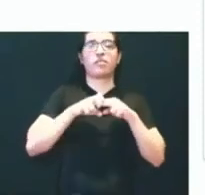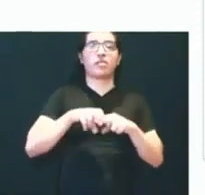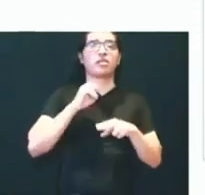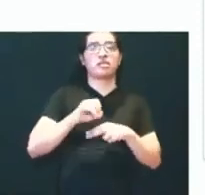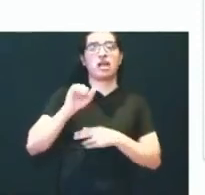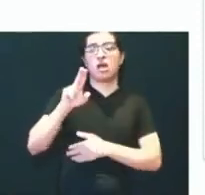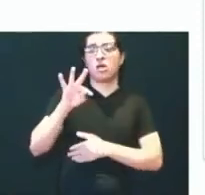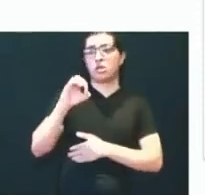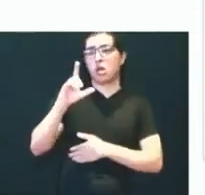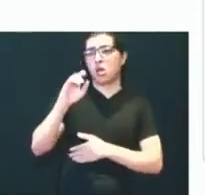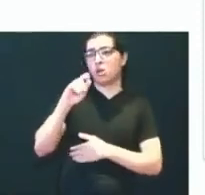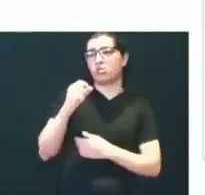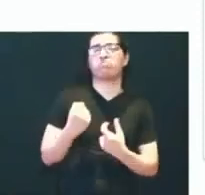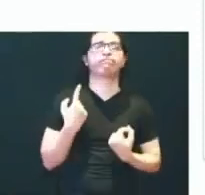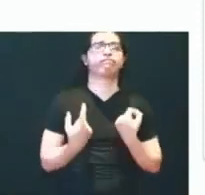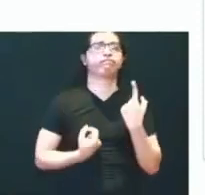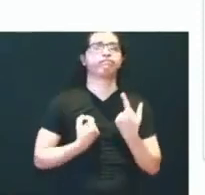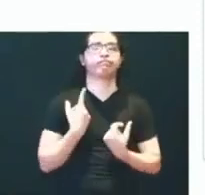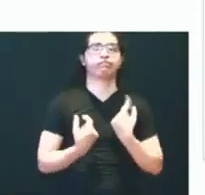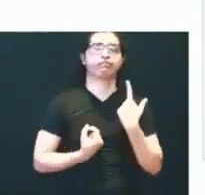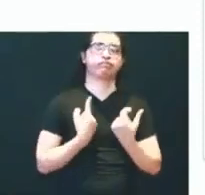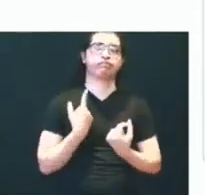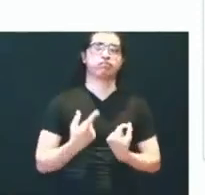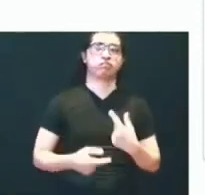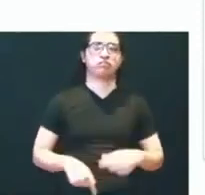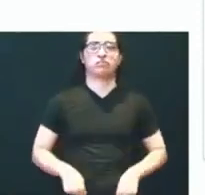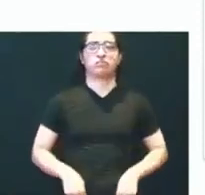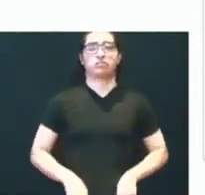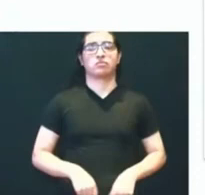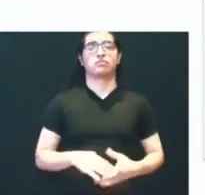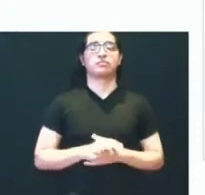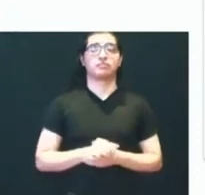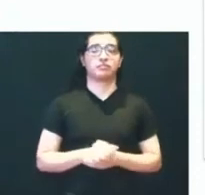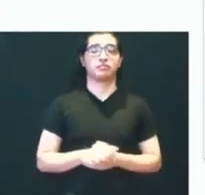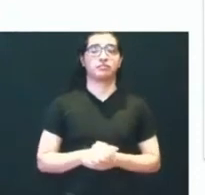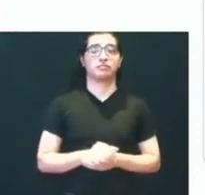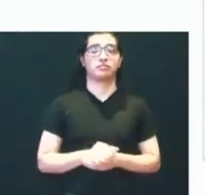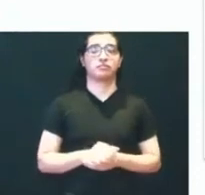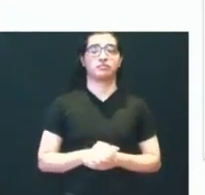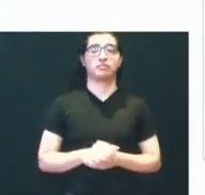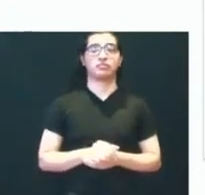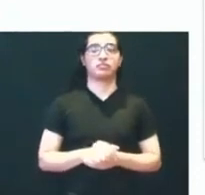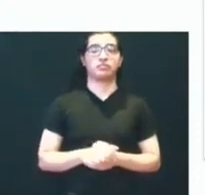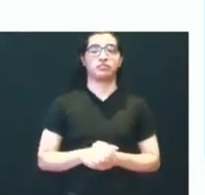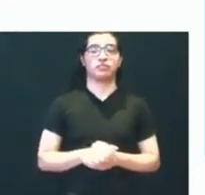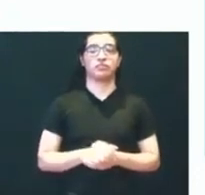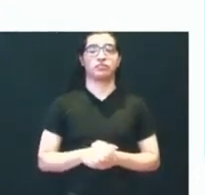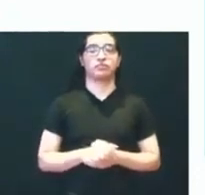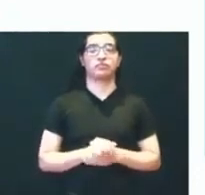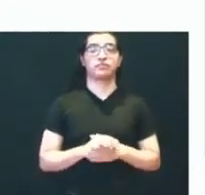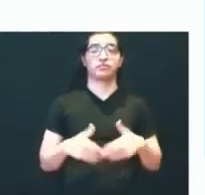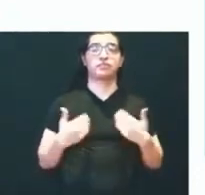transplante autólogo, onde o paciente e o doador são a mesma pessoa, para um caso de leucemia.